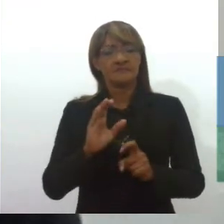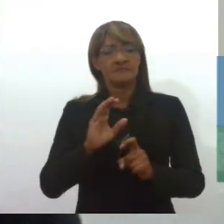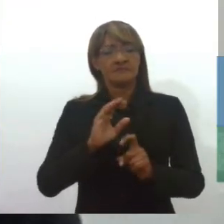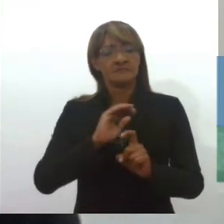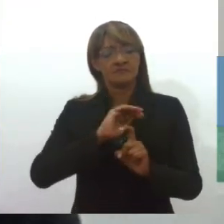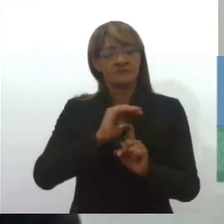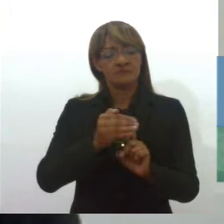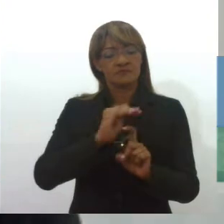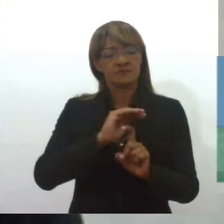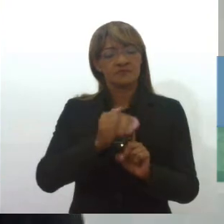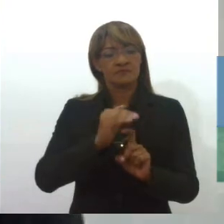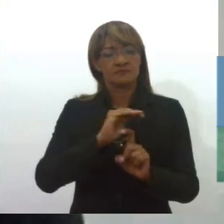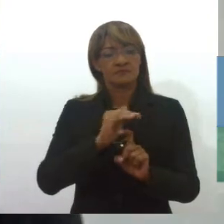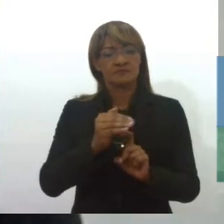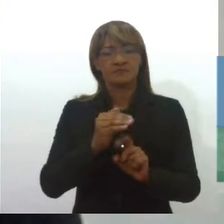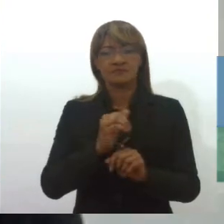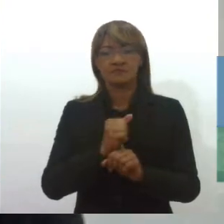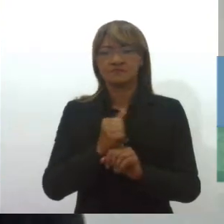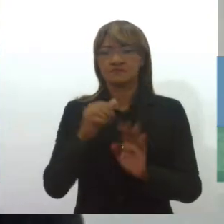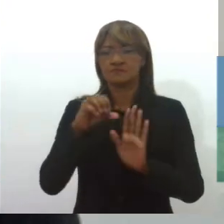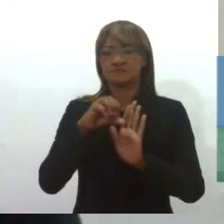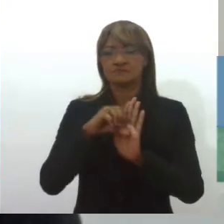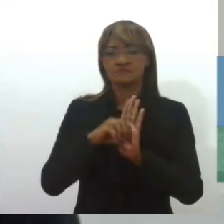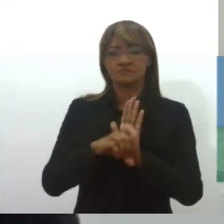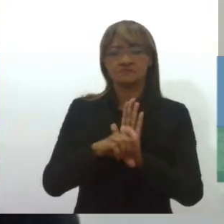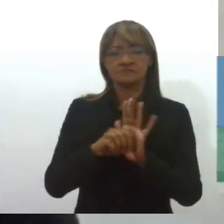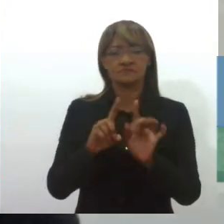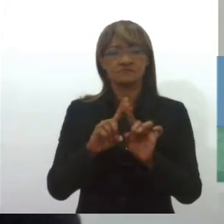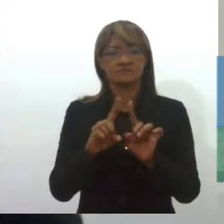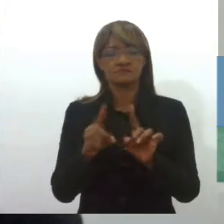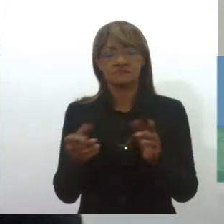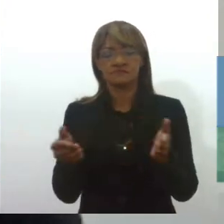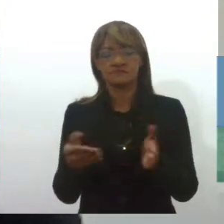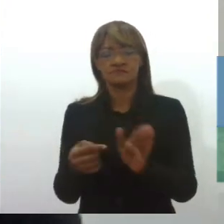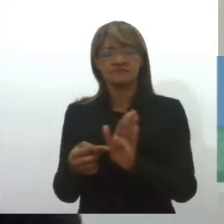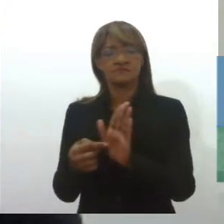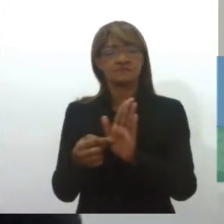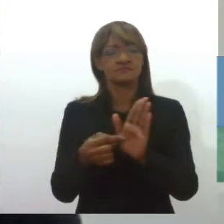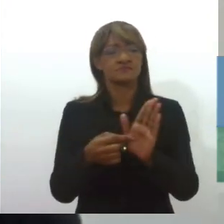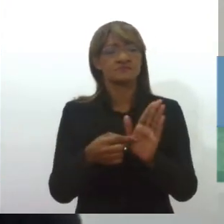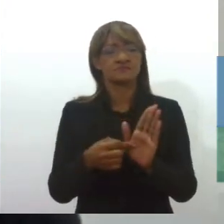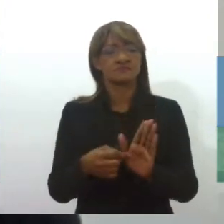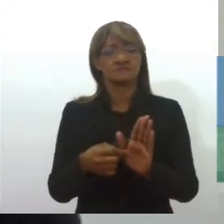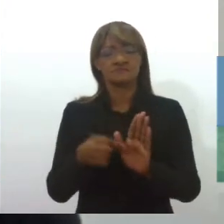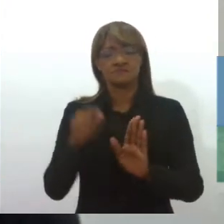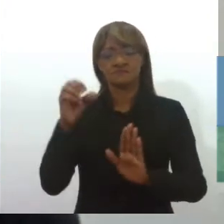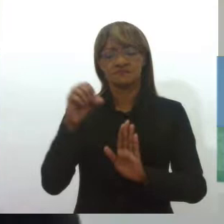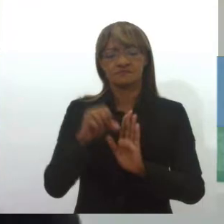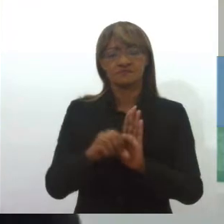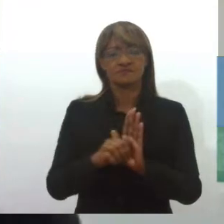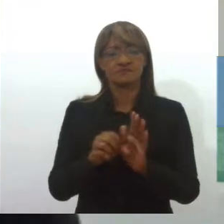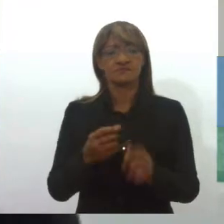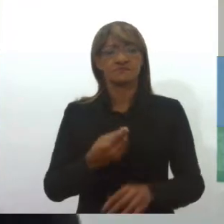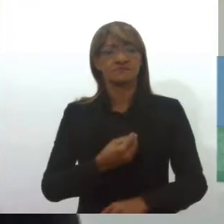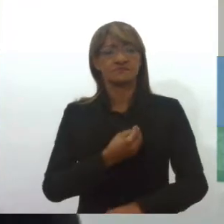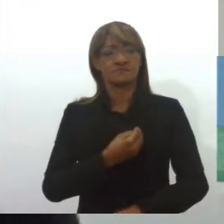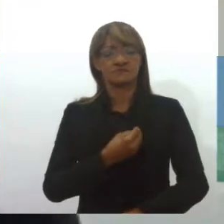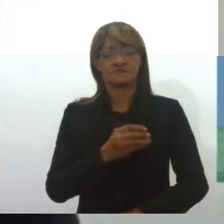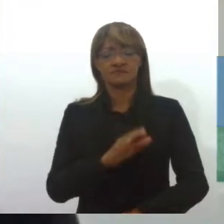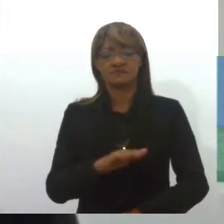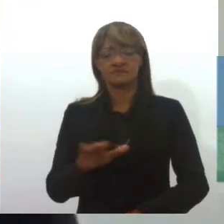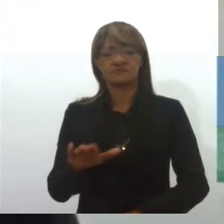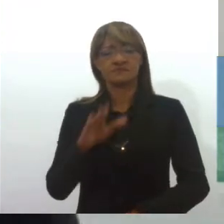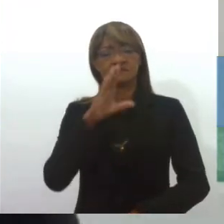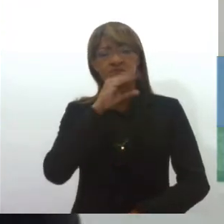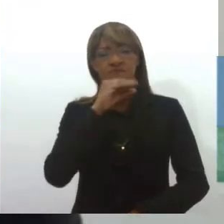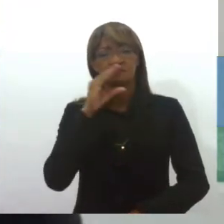que é um distúrbio sexual, mas que resulta em uma série de crimes contra crianças e adolescentes, sejam crimes de